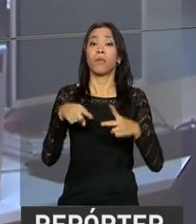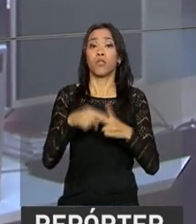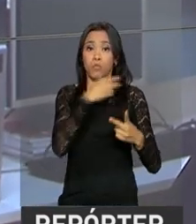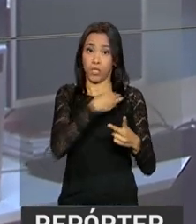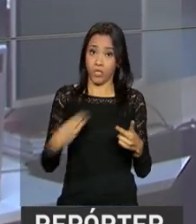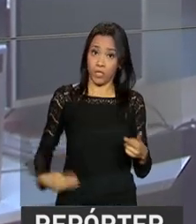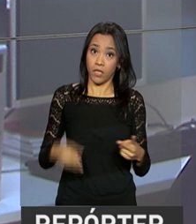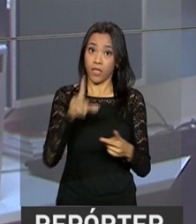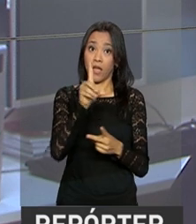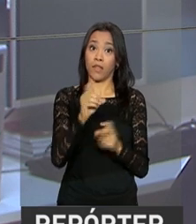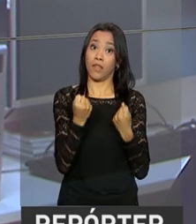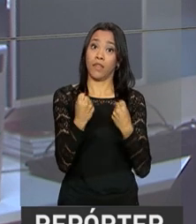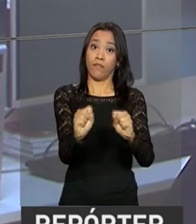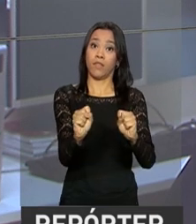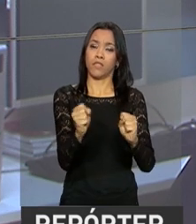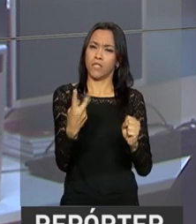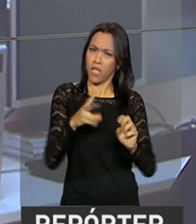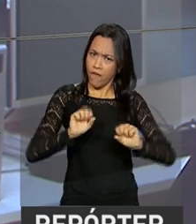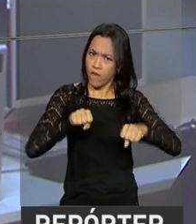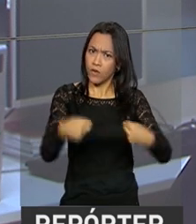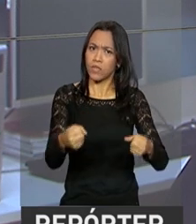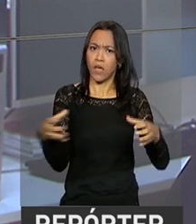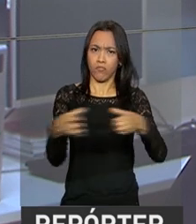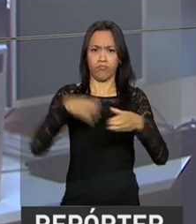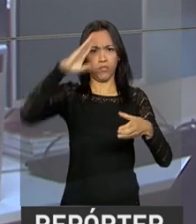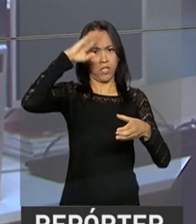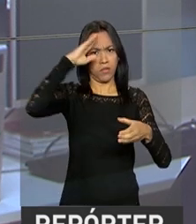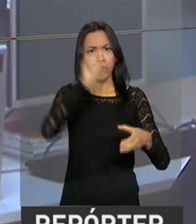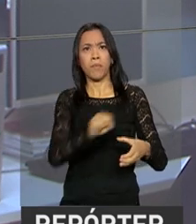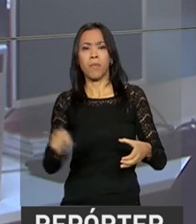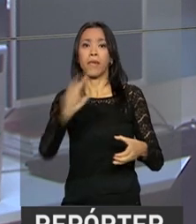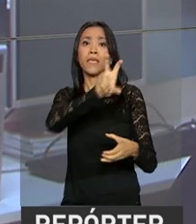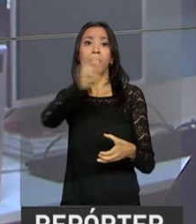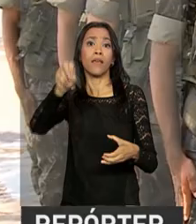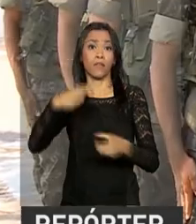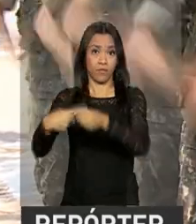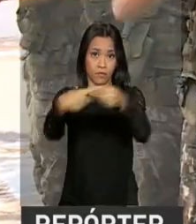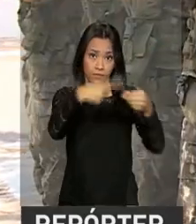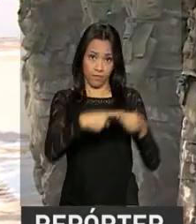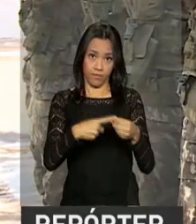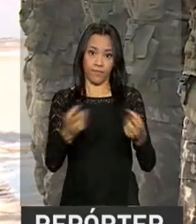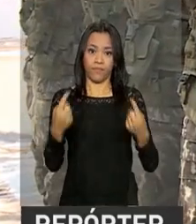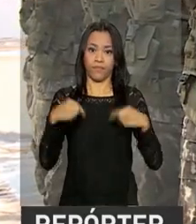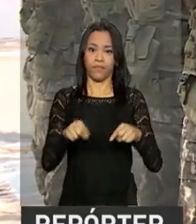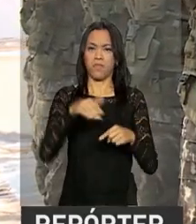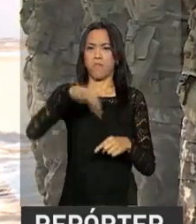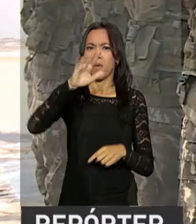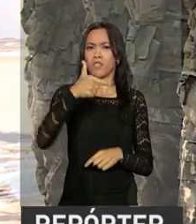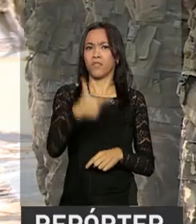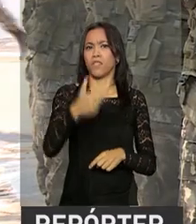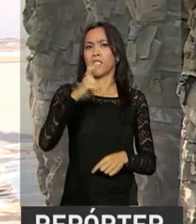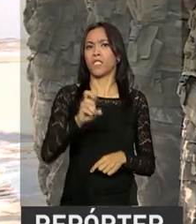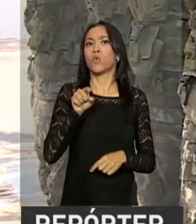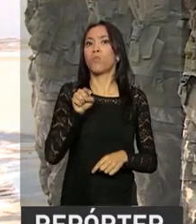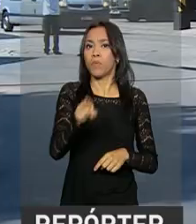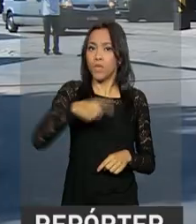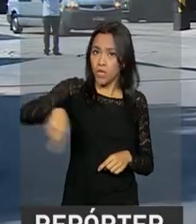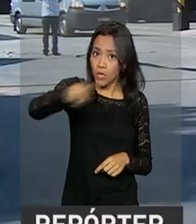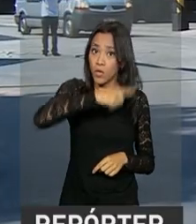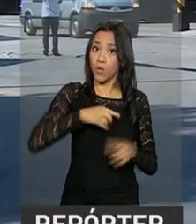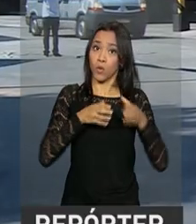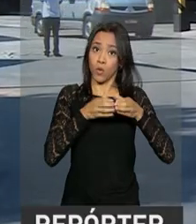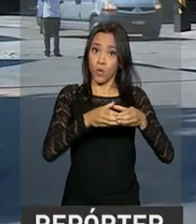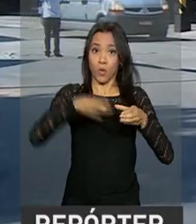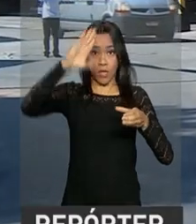armadas reforçaram a segurança em quase 500 localidades mais de 255.000 militares da Marinha do